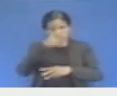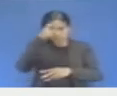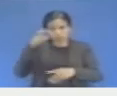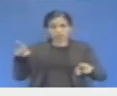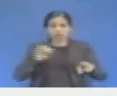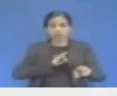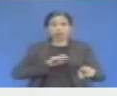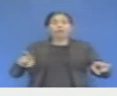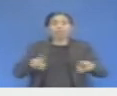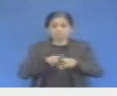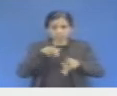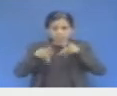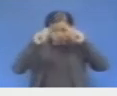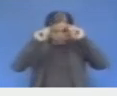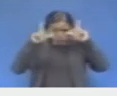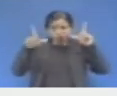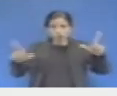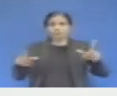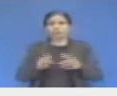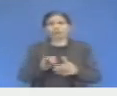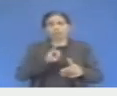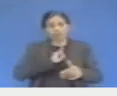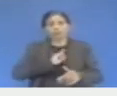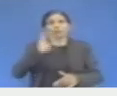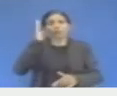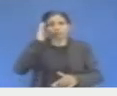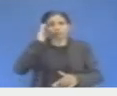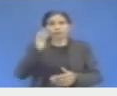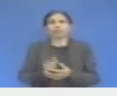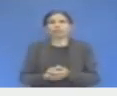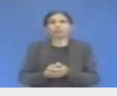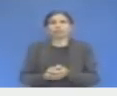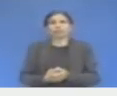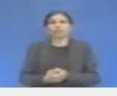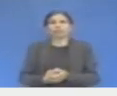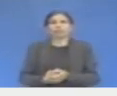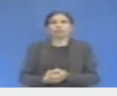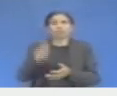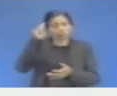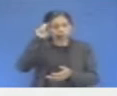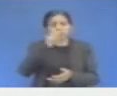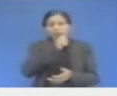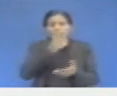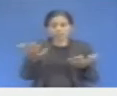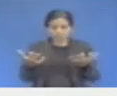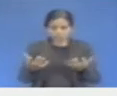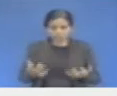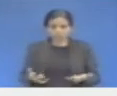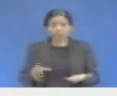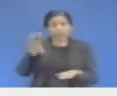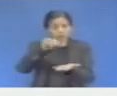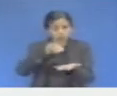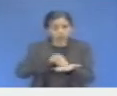Timoruan nebe ma hasai estudo idane, hawa no in katak su excelencia hakarak ia governo idane hakarak aplica modelo de